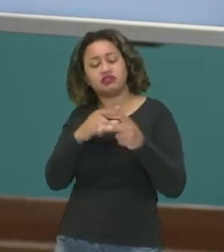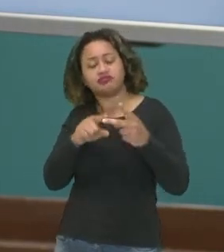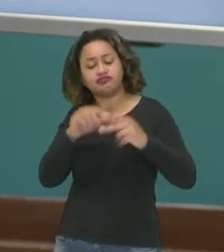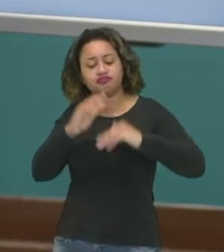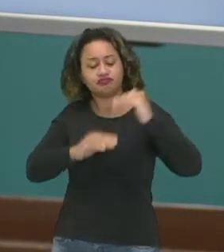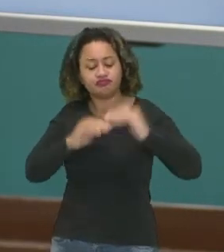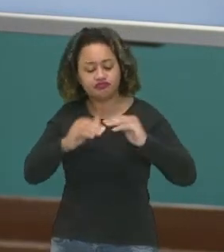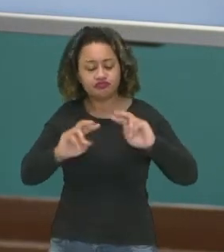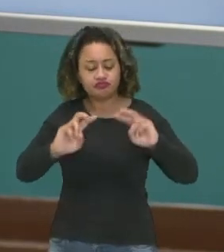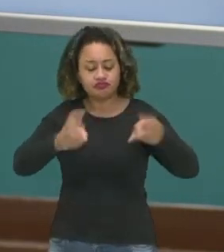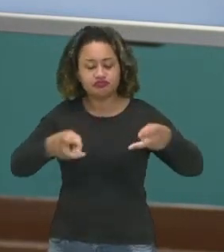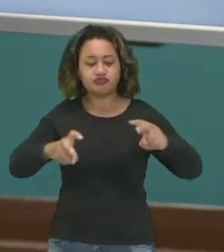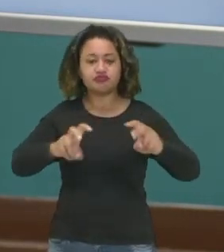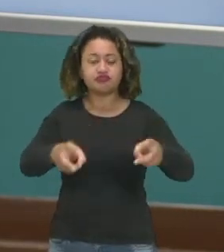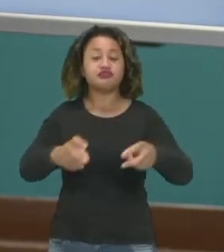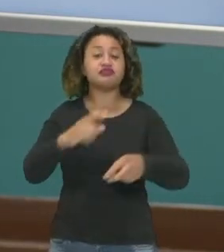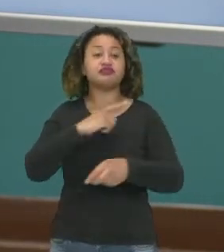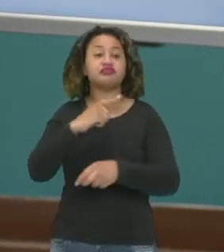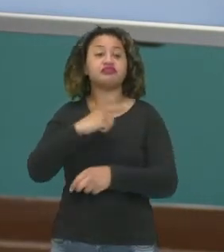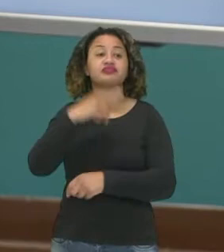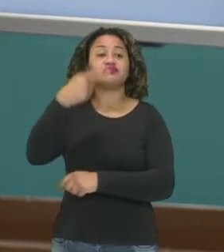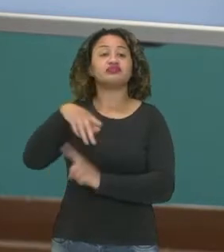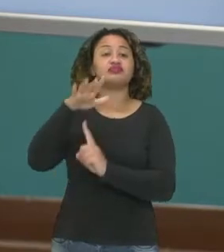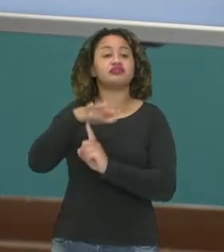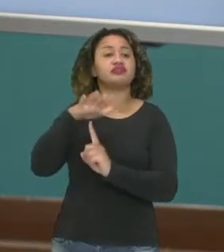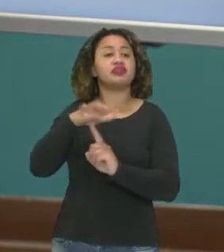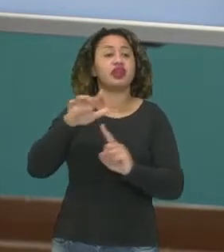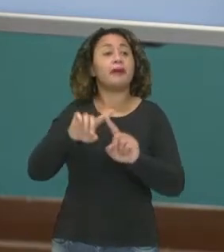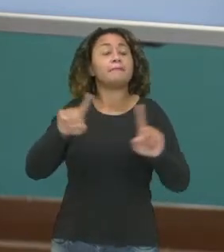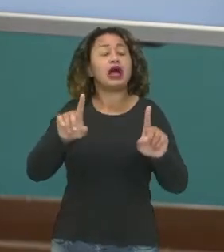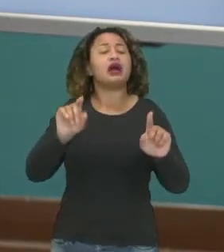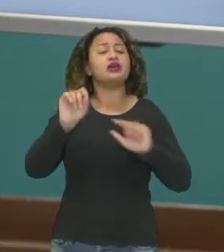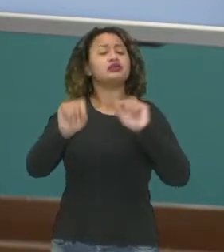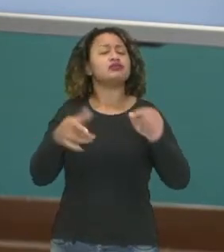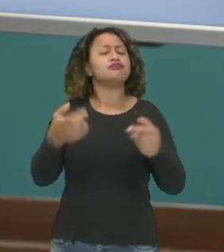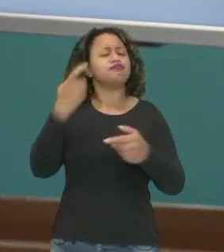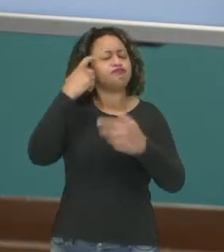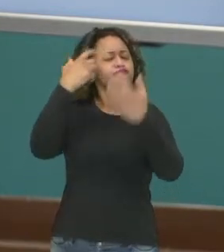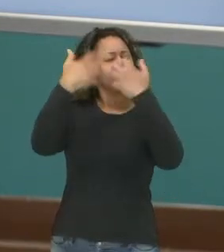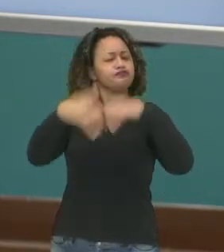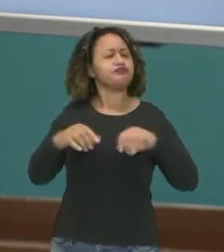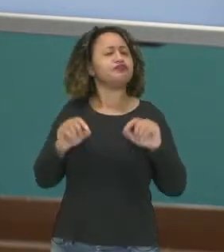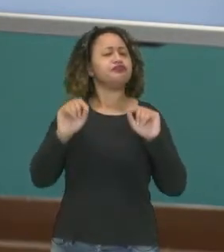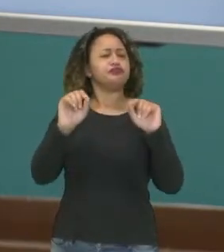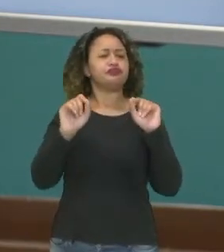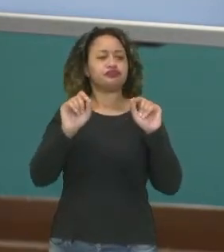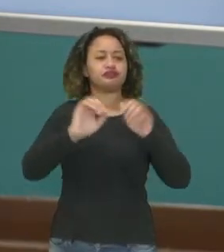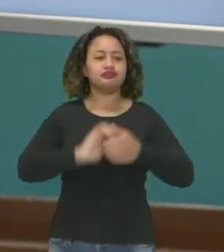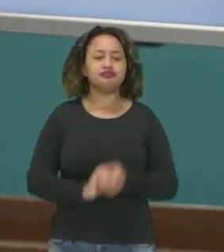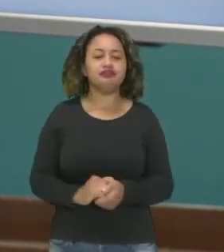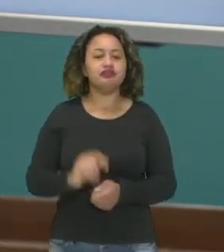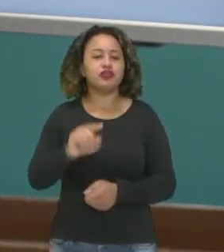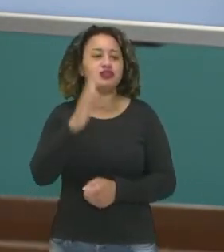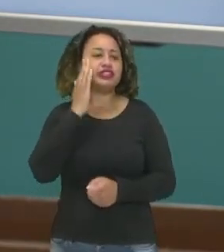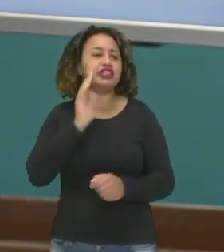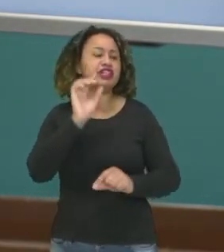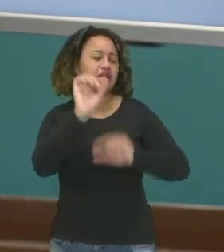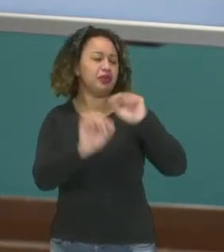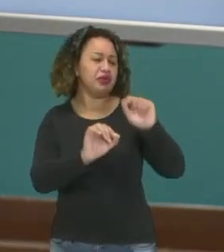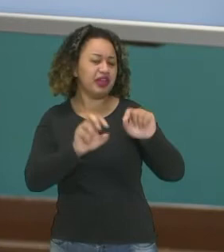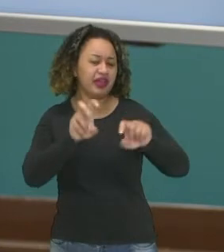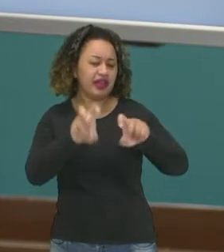aqui no Paraná. É isso que nós vamos ver hoje. Mas para isso, vamos pensar um pouquinho. Vocês sabem o que é o